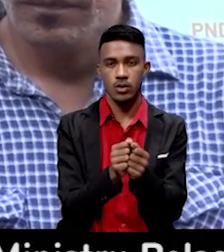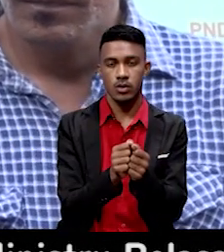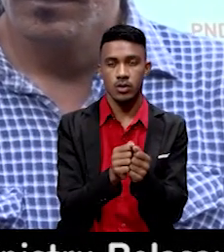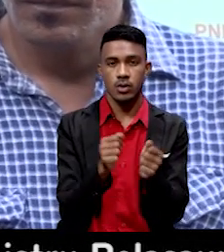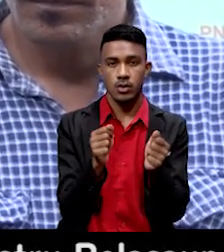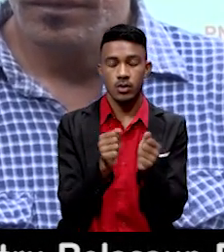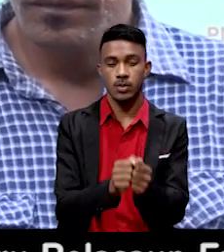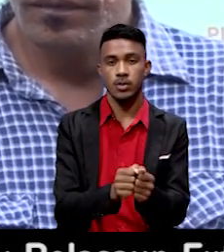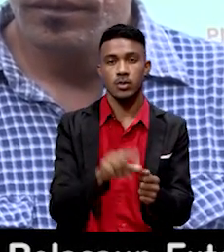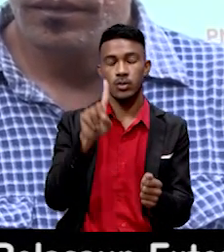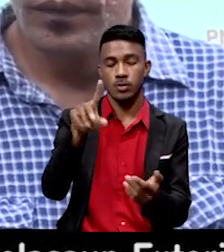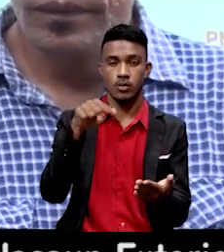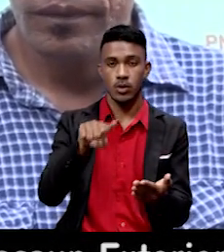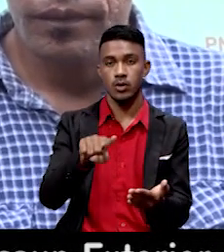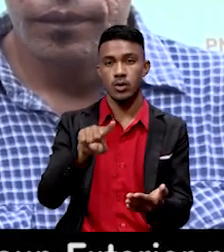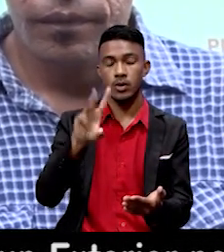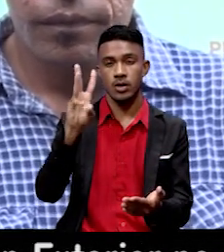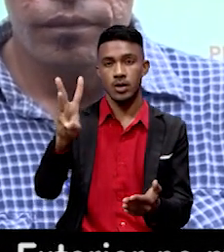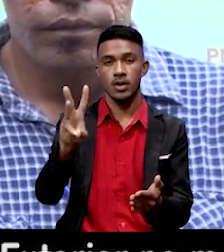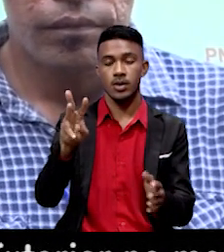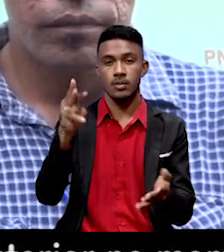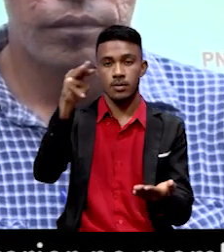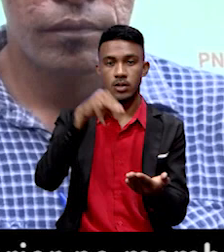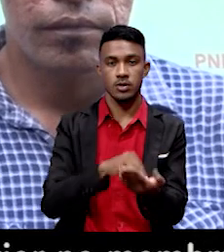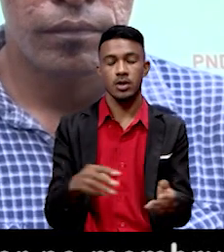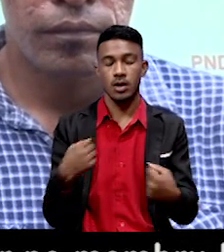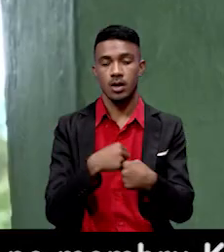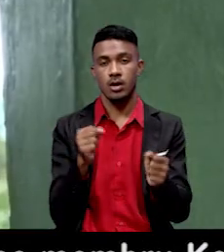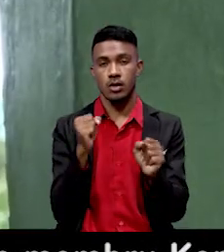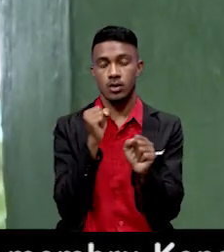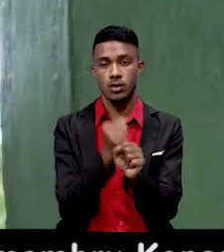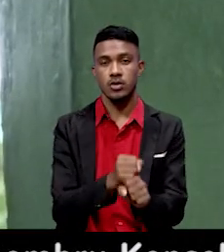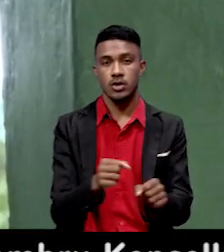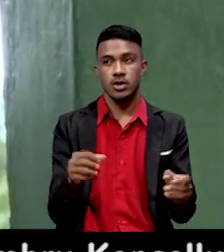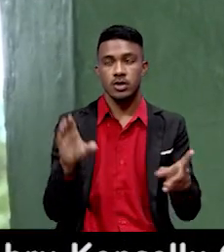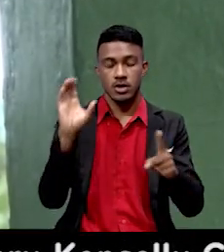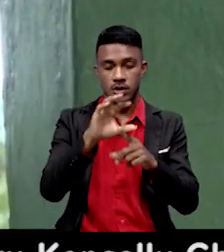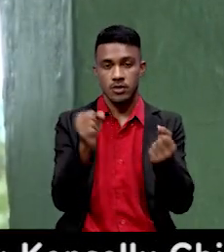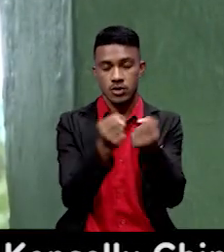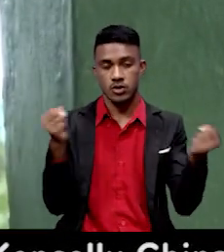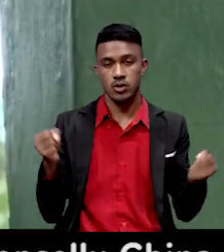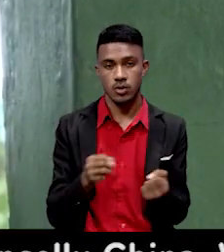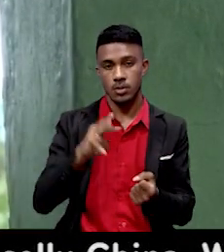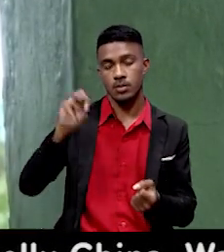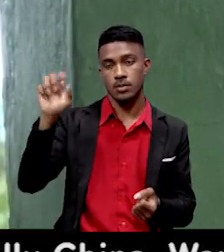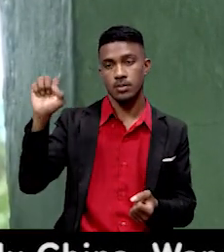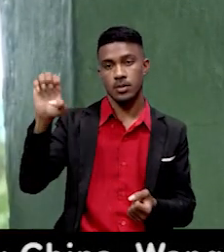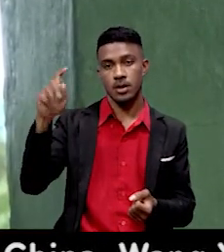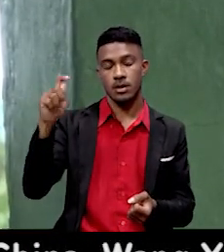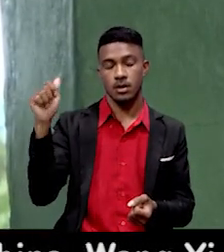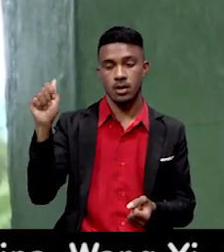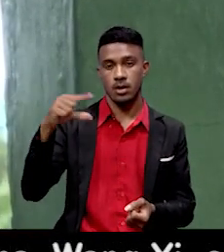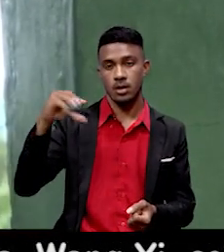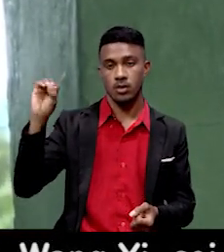1.7 milhões, nebe maka loka me município de Likisá. E a Sorinselux, Sefisuku Metagou, Salvador dos Santos, agradece ba governo, tamba cria